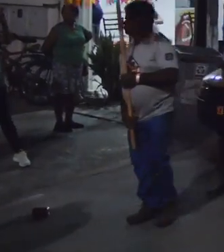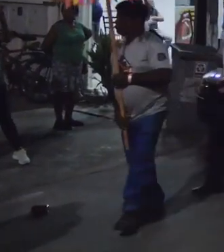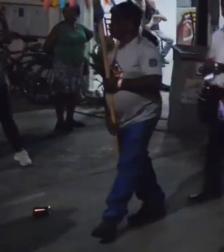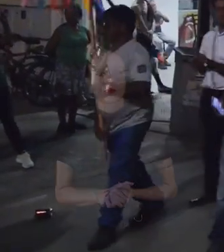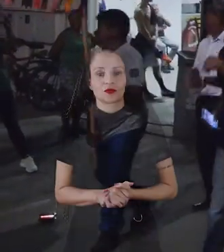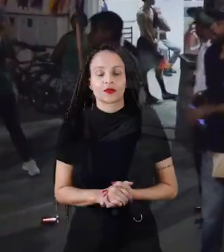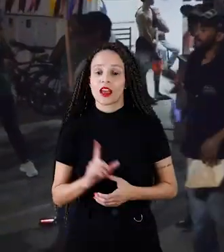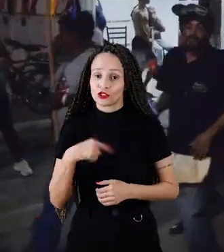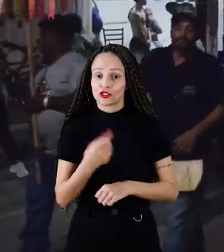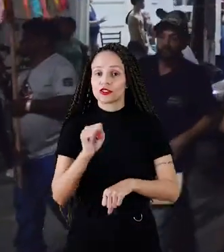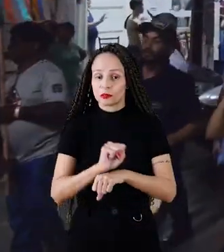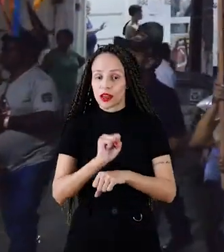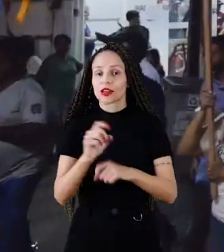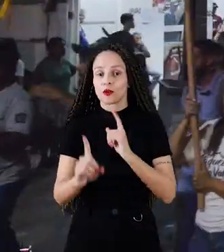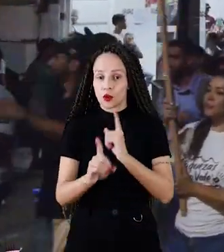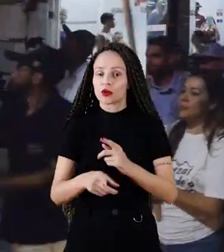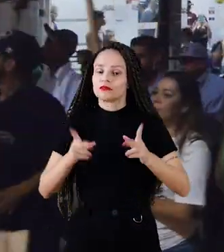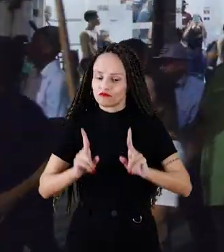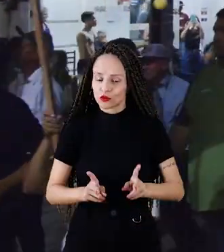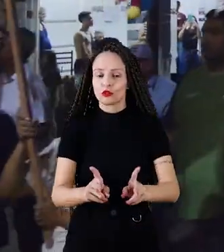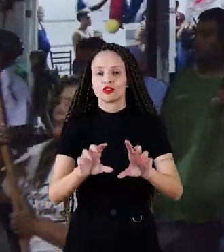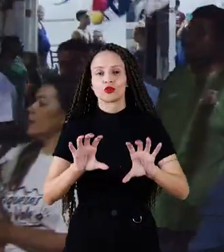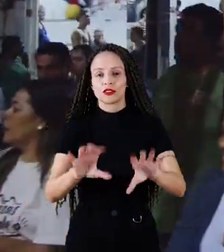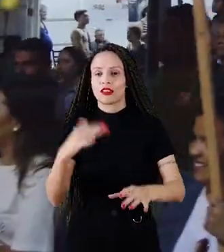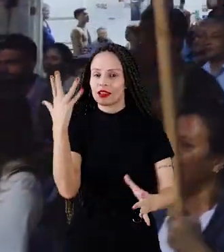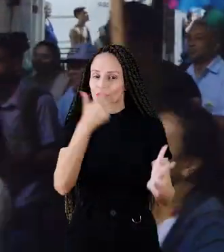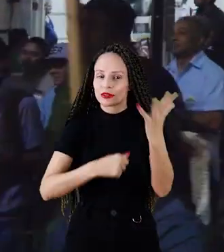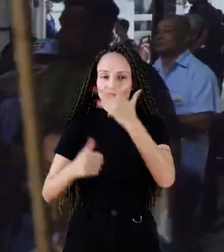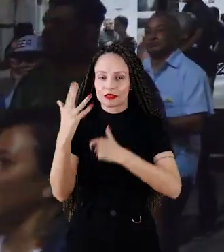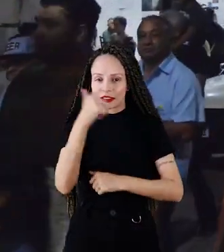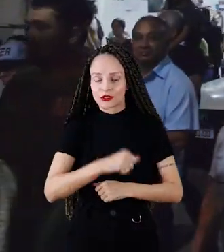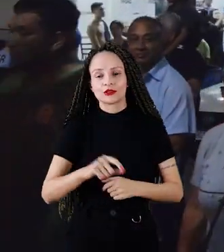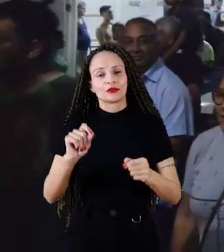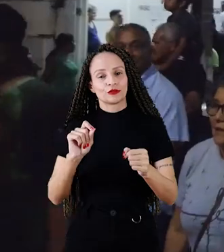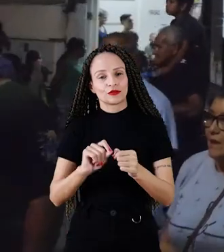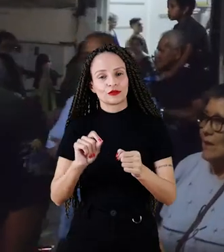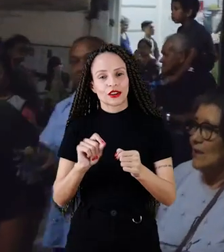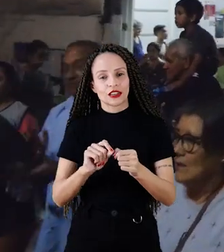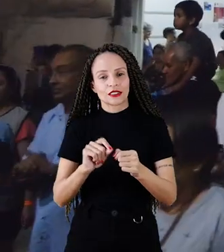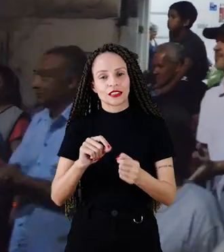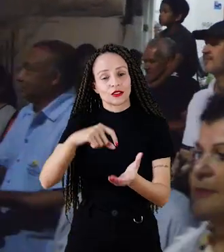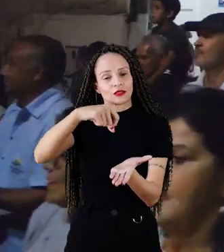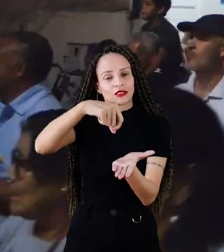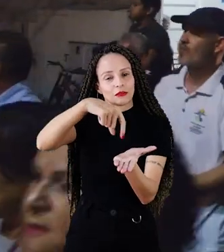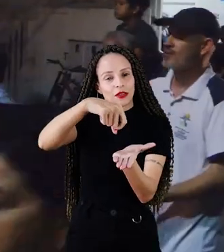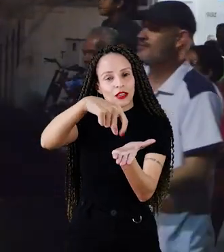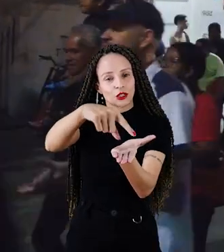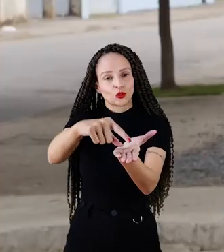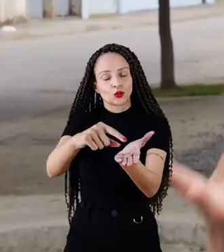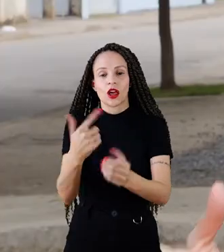acontece e a gente espera que o encontro continue assim indo indo indo e fazendo a sua